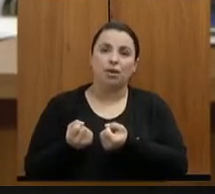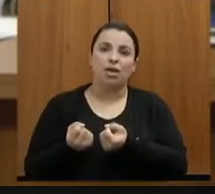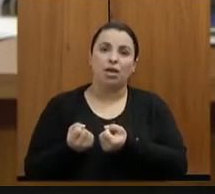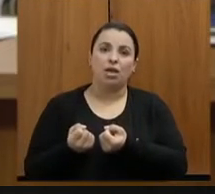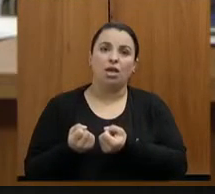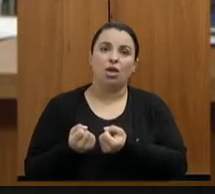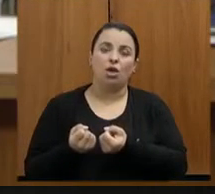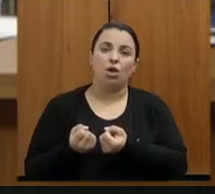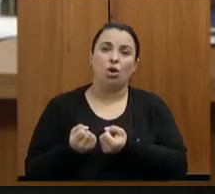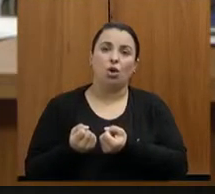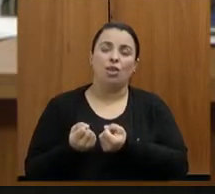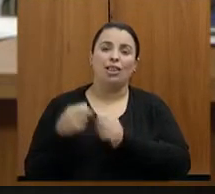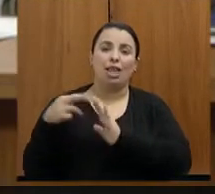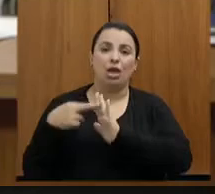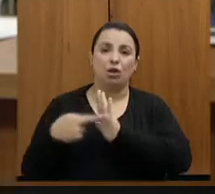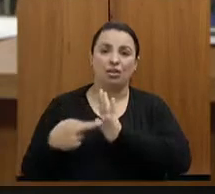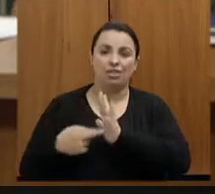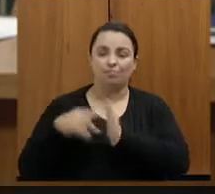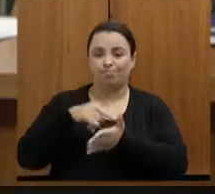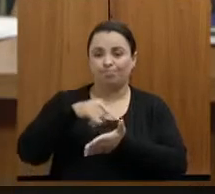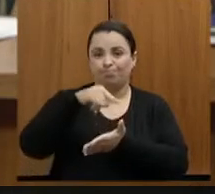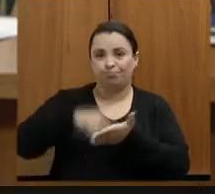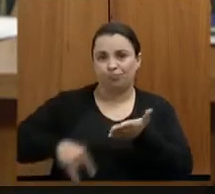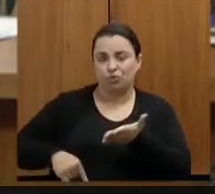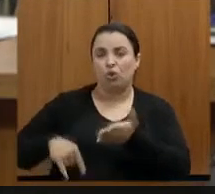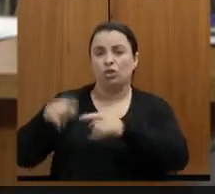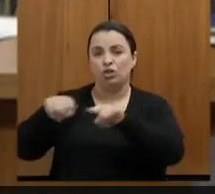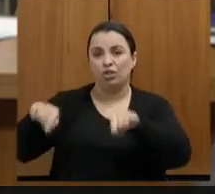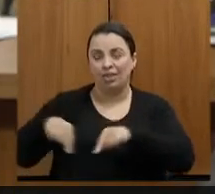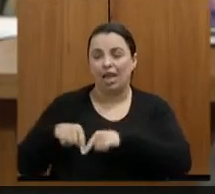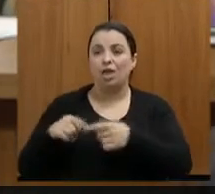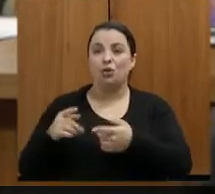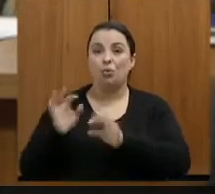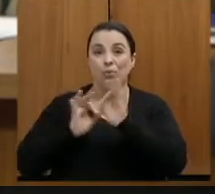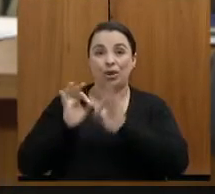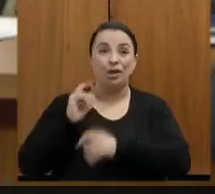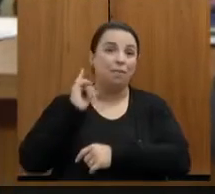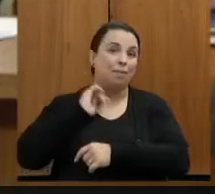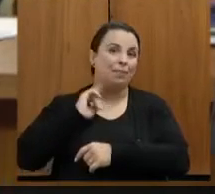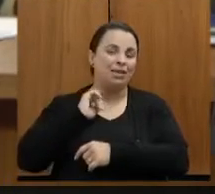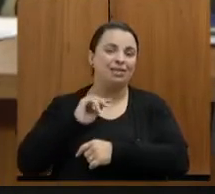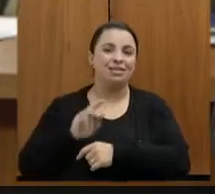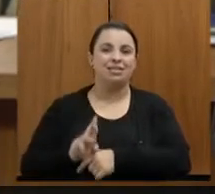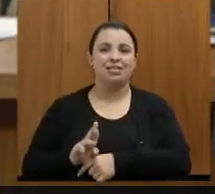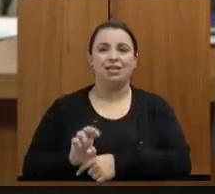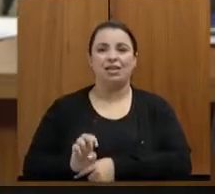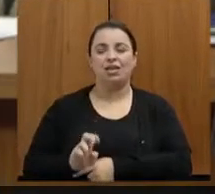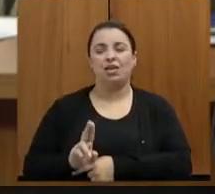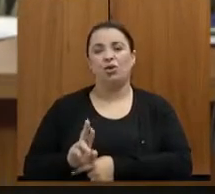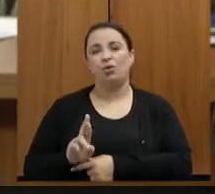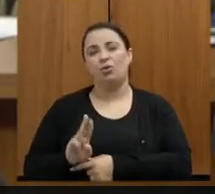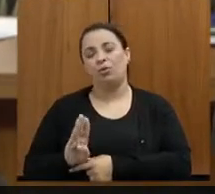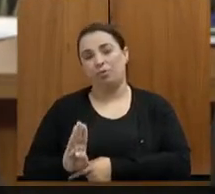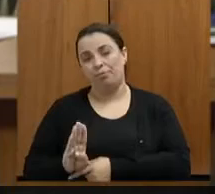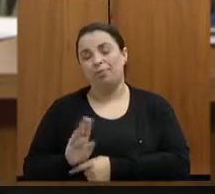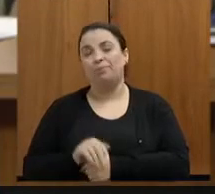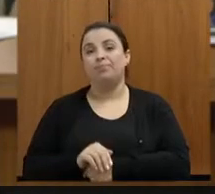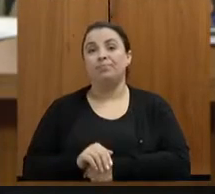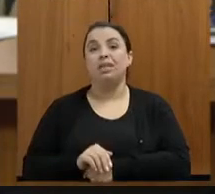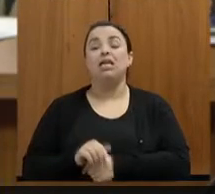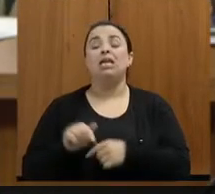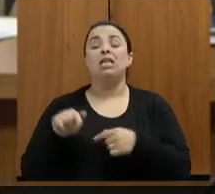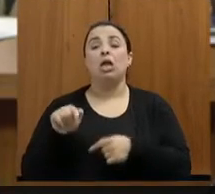concepção da regularização fundiária, do programa Minas Reúbe, como ele está hoje. Então, o Estado de Minas, ele tem hoje a